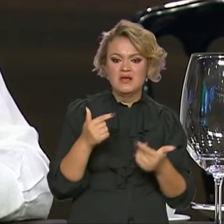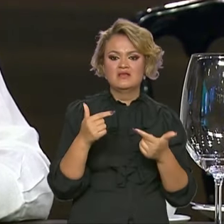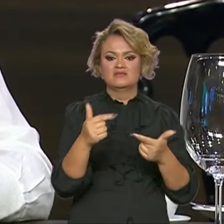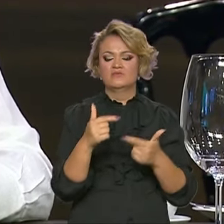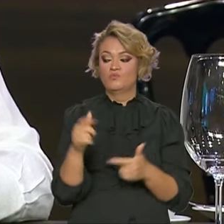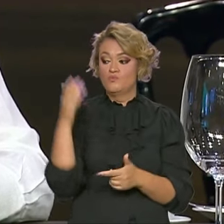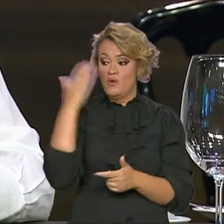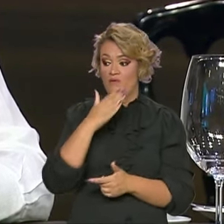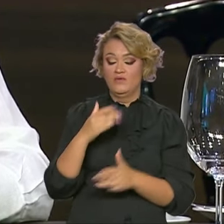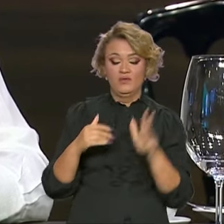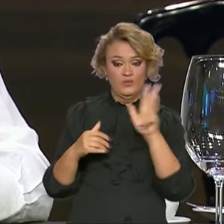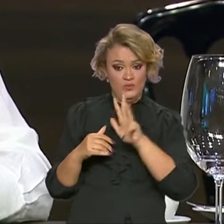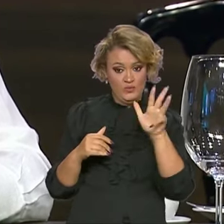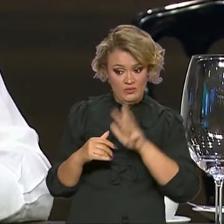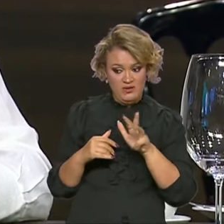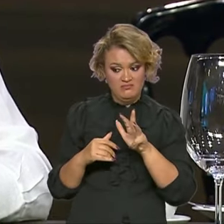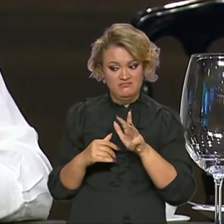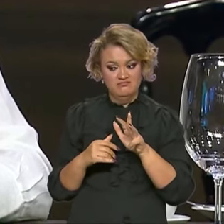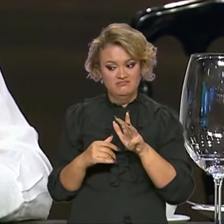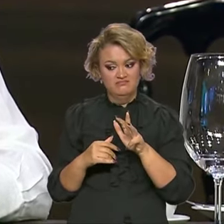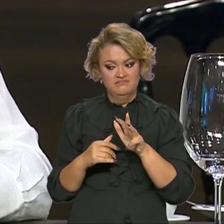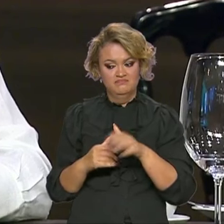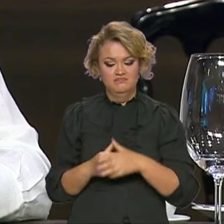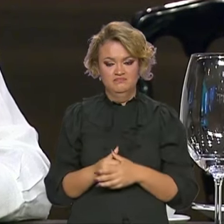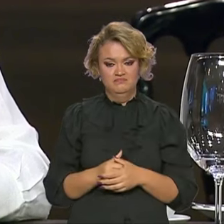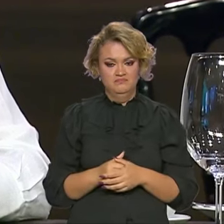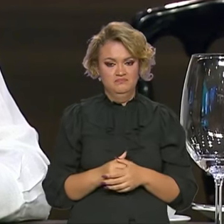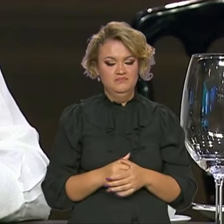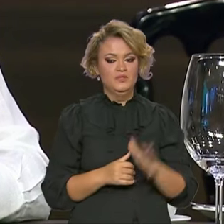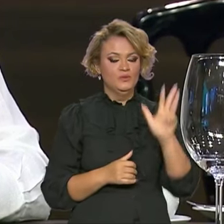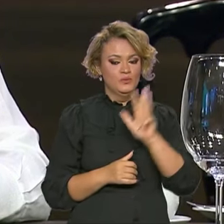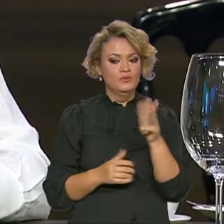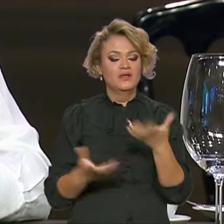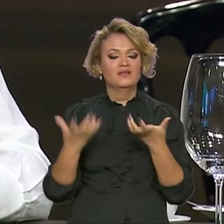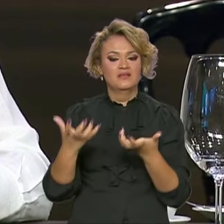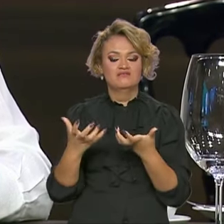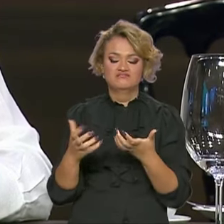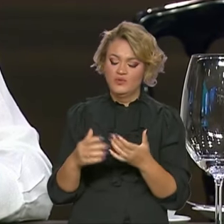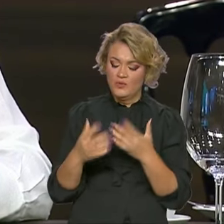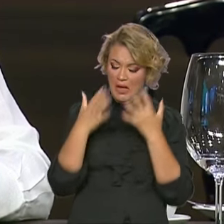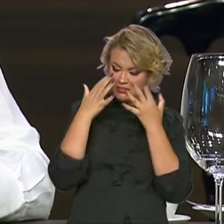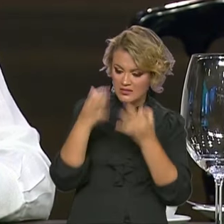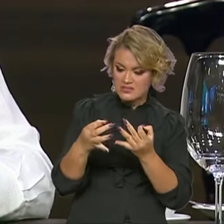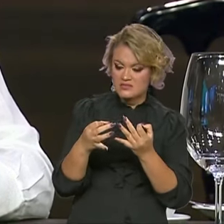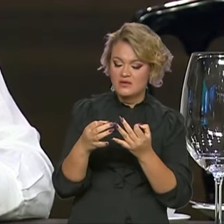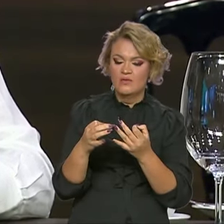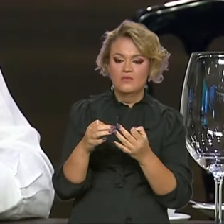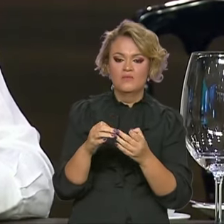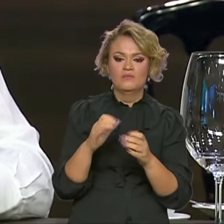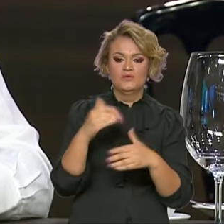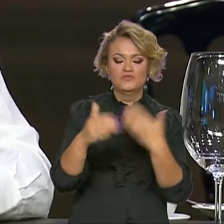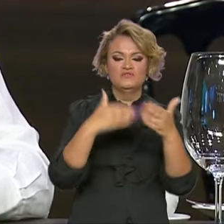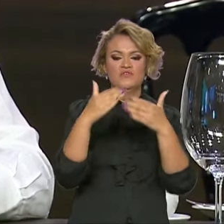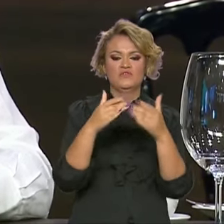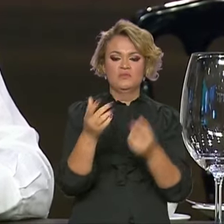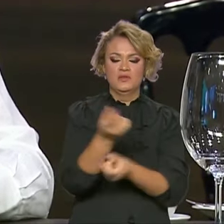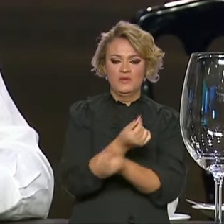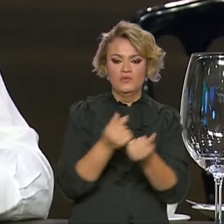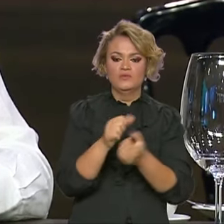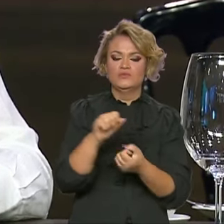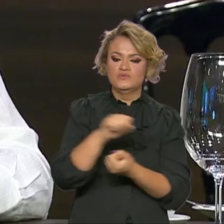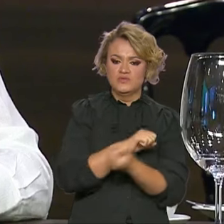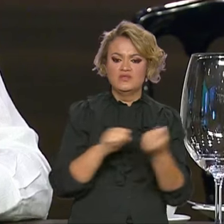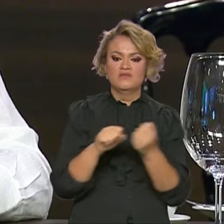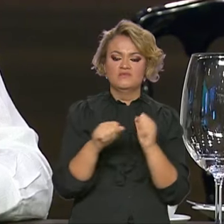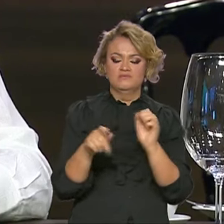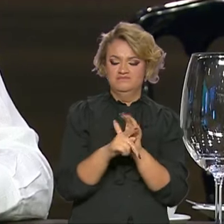do presidente Lula de tratar a preservação e o desenvolvimento econômico